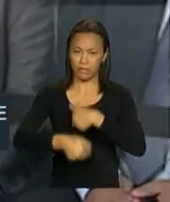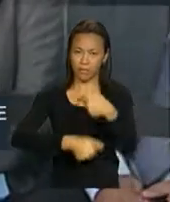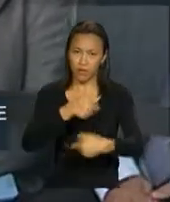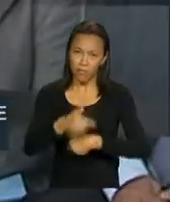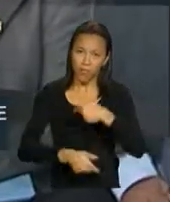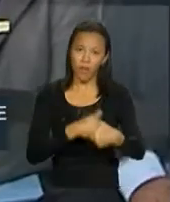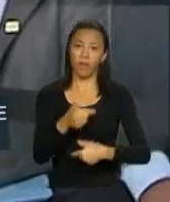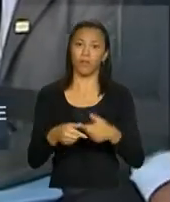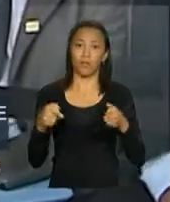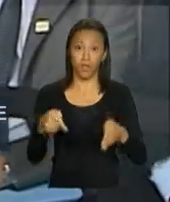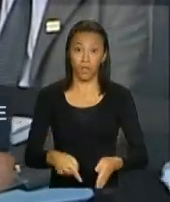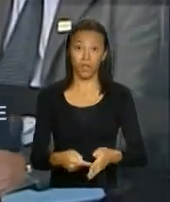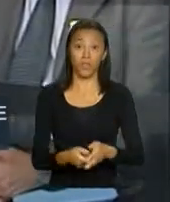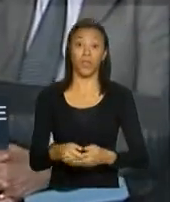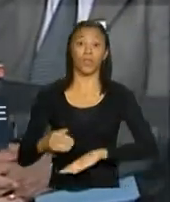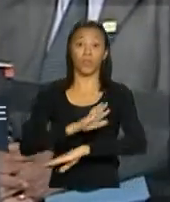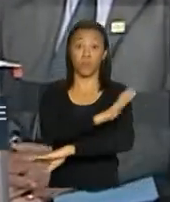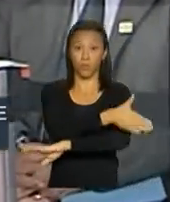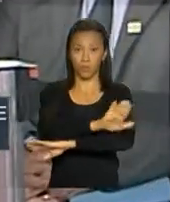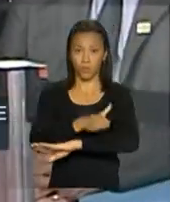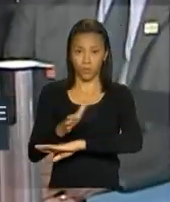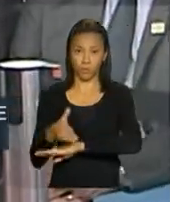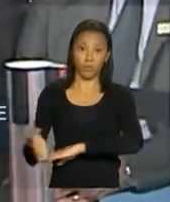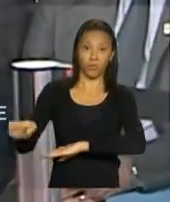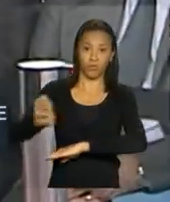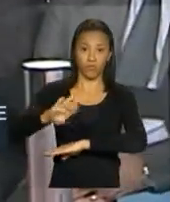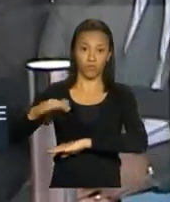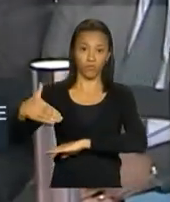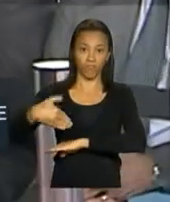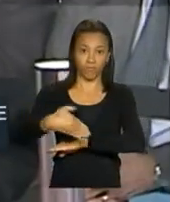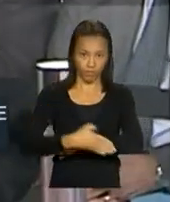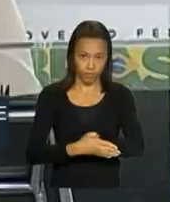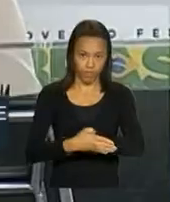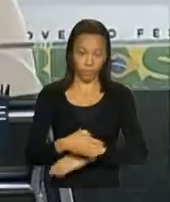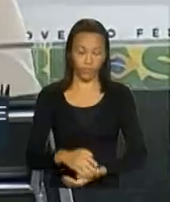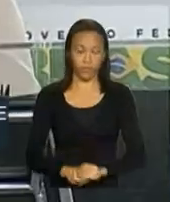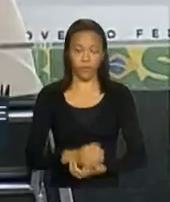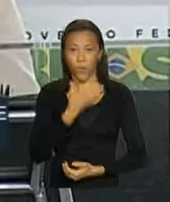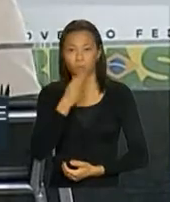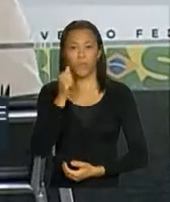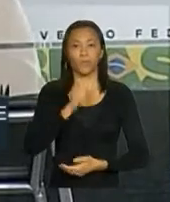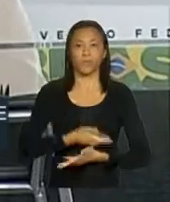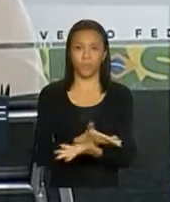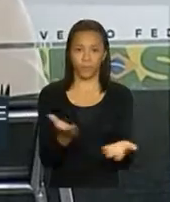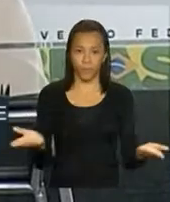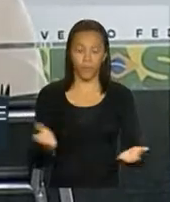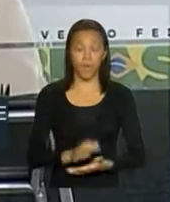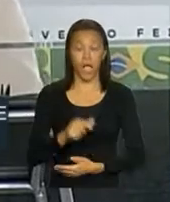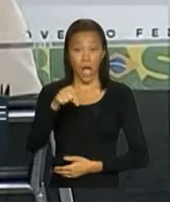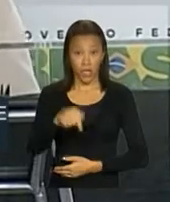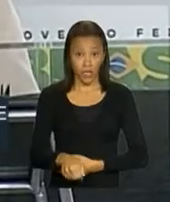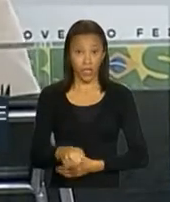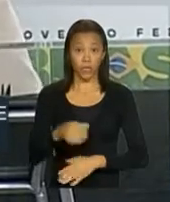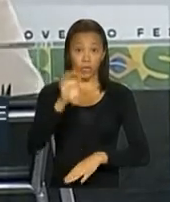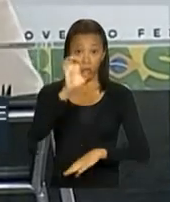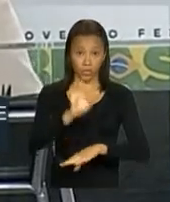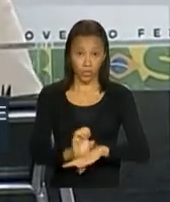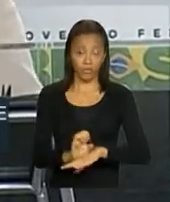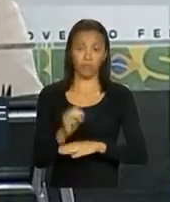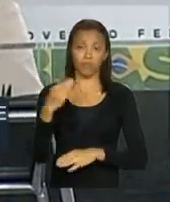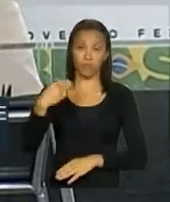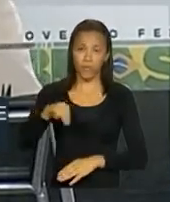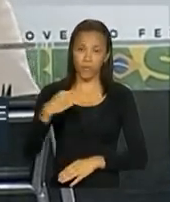no nosso porto, minhas senhoras e meus senhores. O Maranhão, mais uma vez, repito,